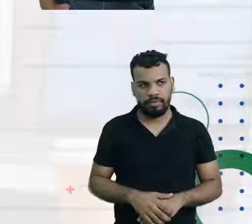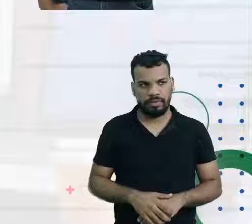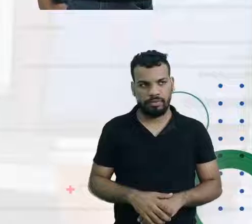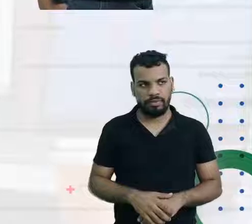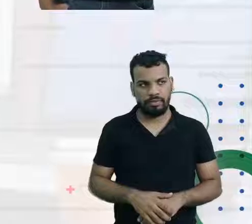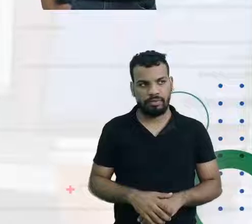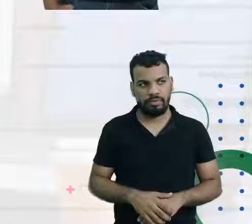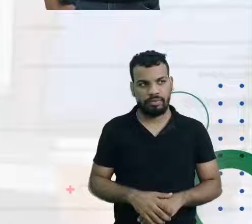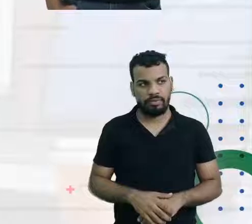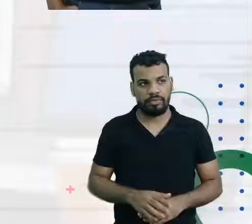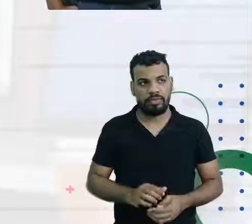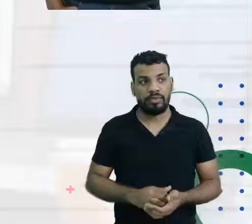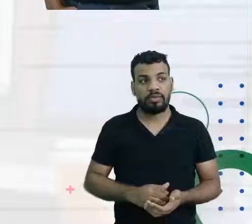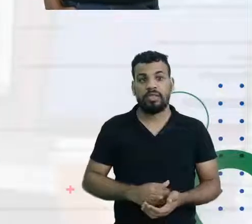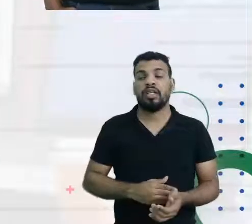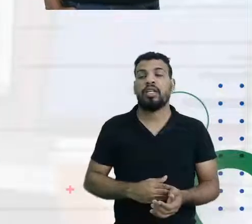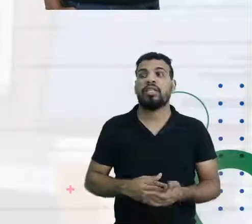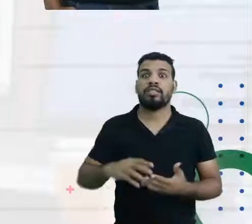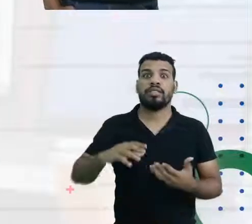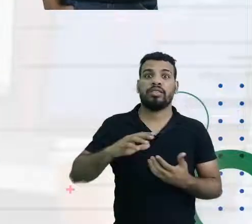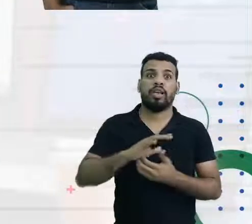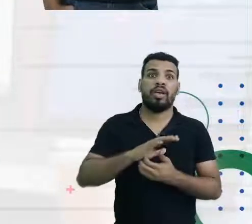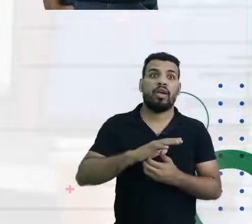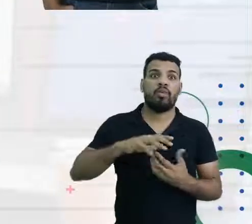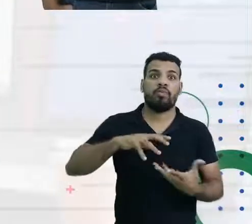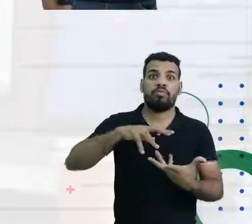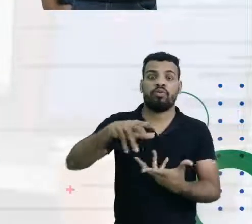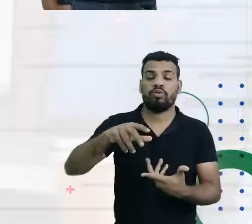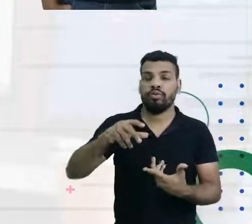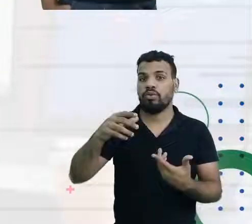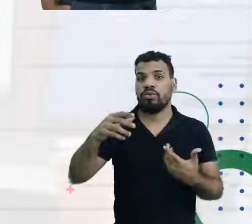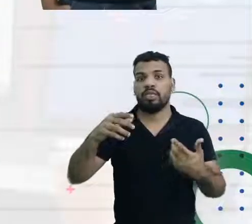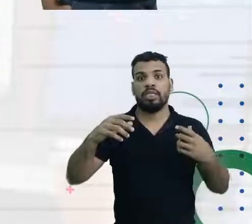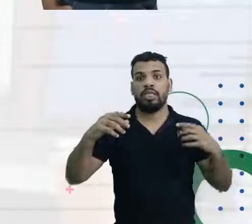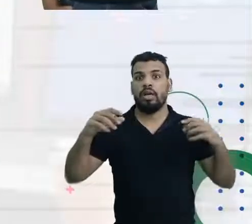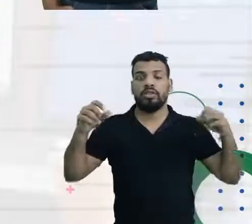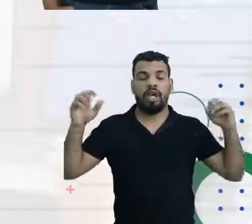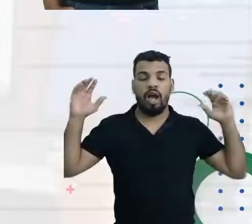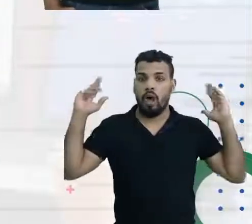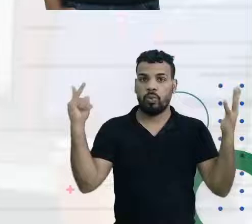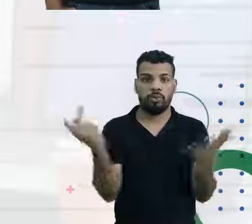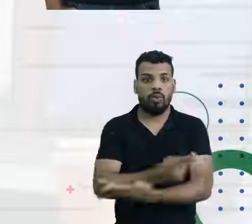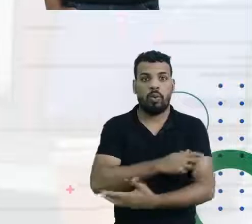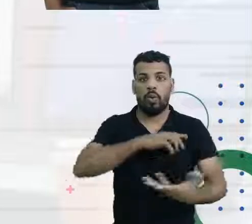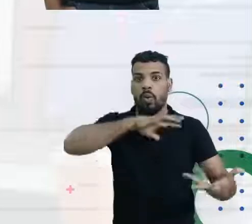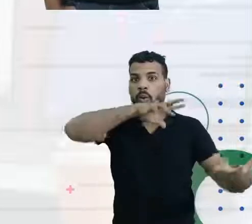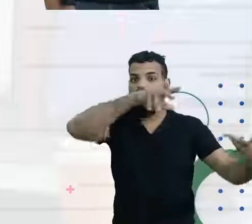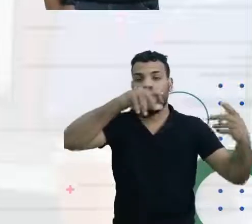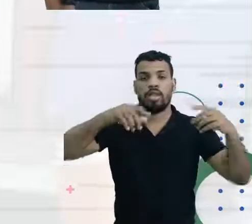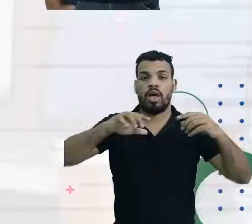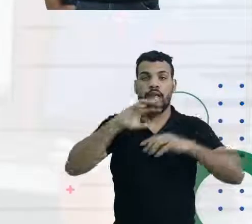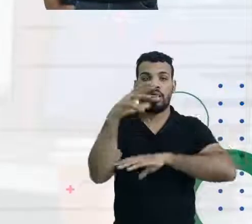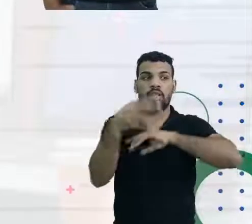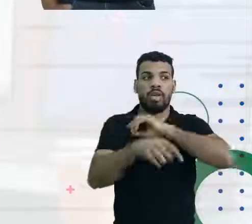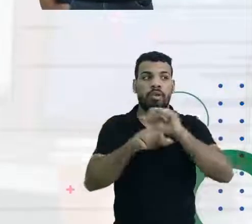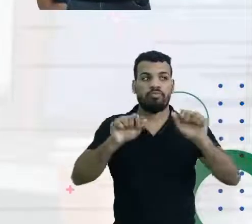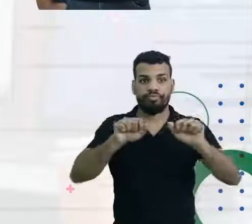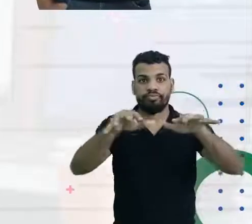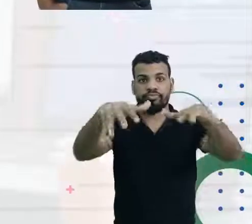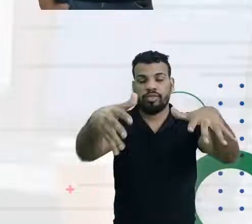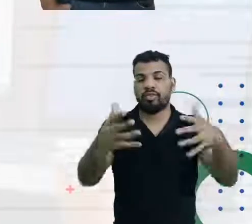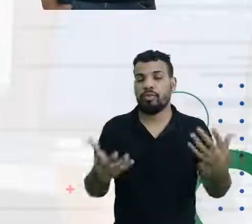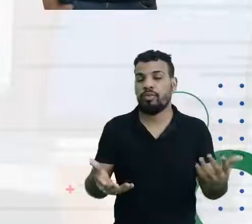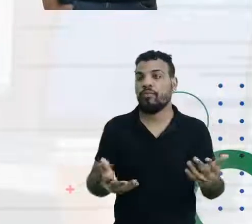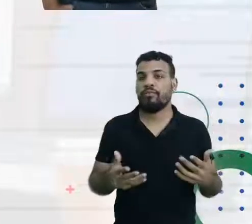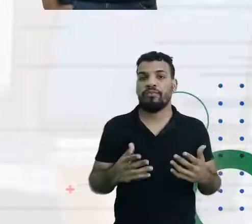ele está num mundo pós-apocalíptico, que a natureza tomou conta. Então, o artista,